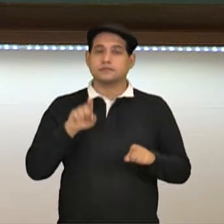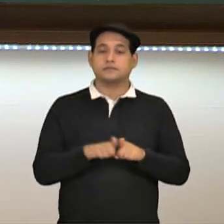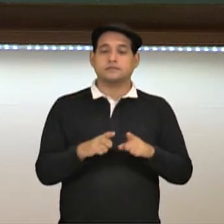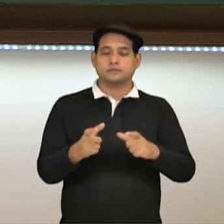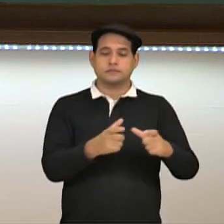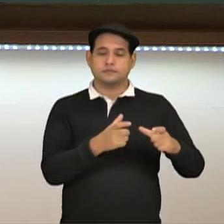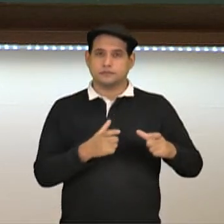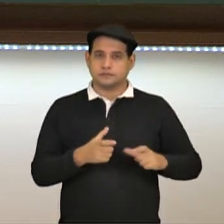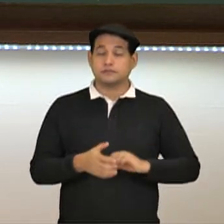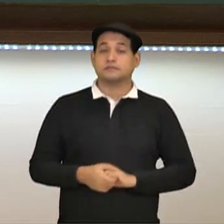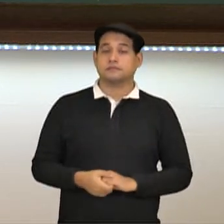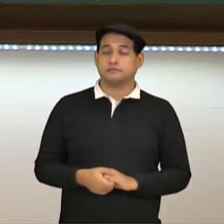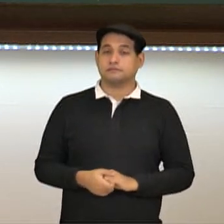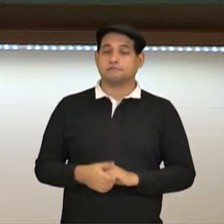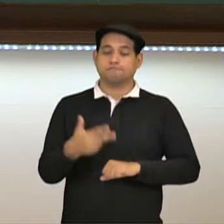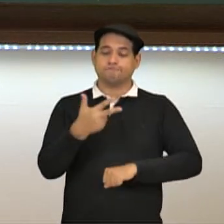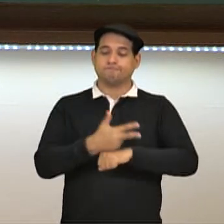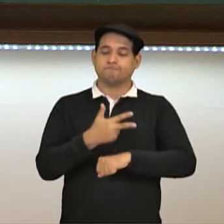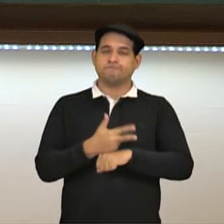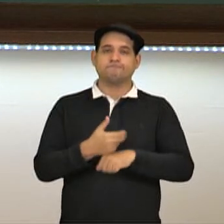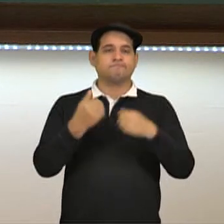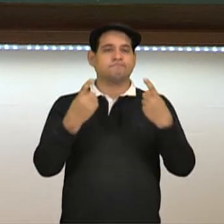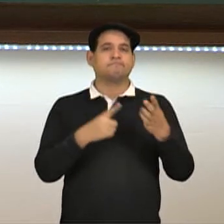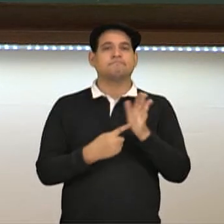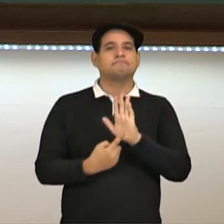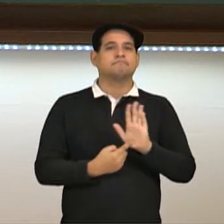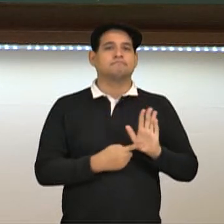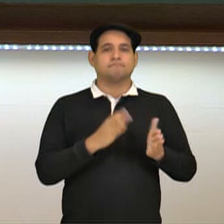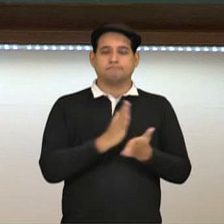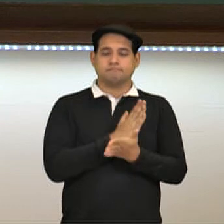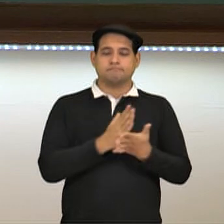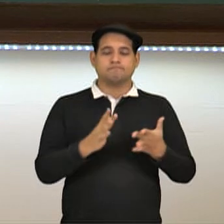dimensão temporal. Esse vídeo tratou de alguns dos